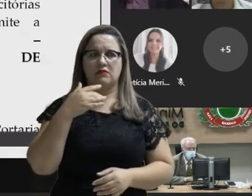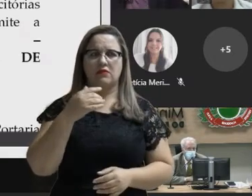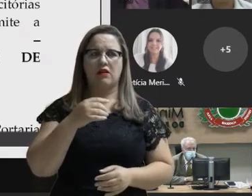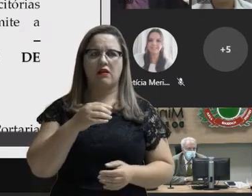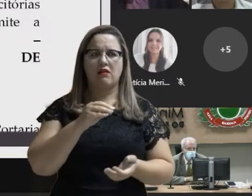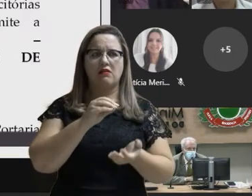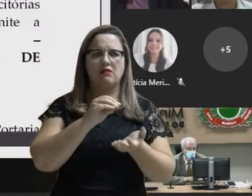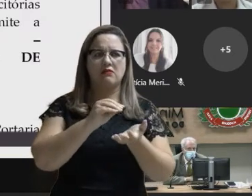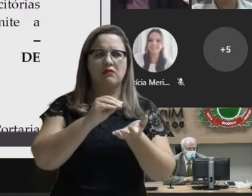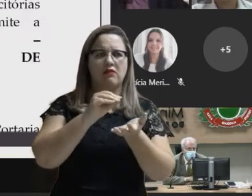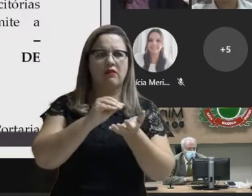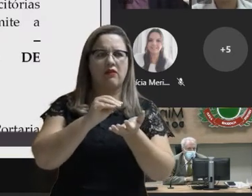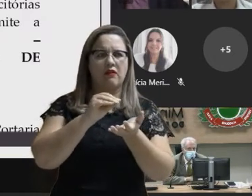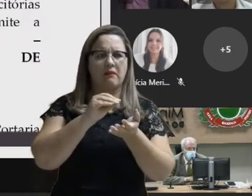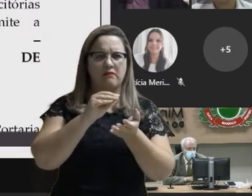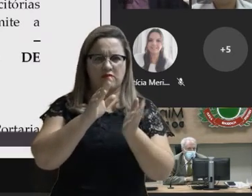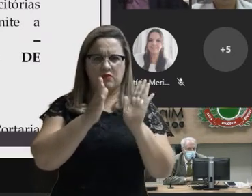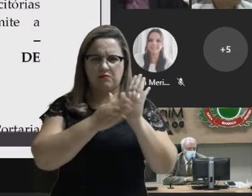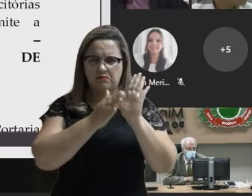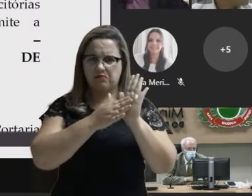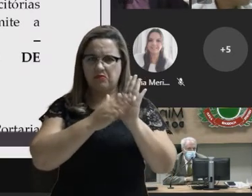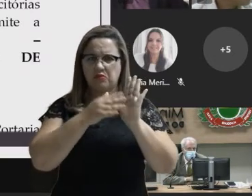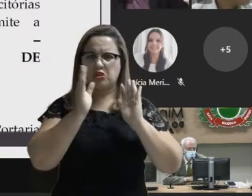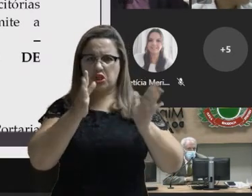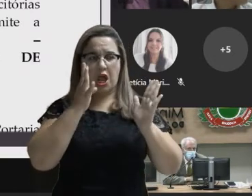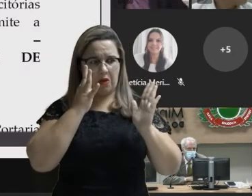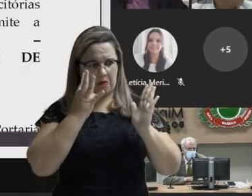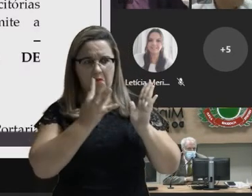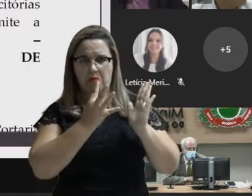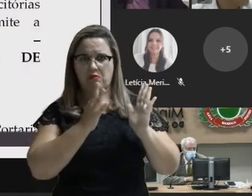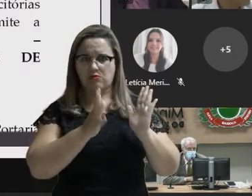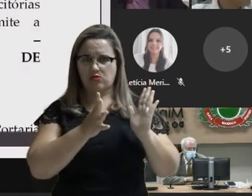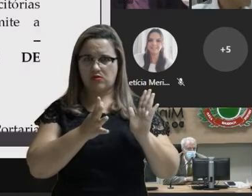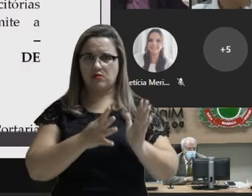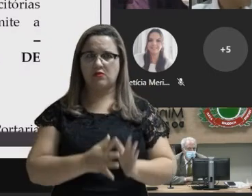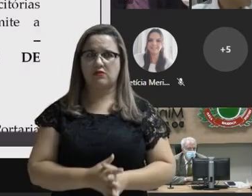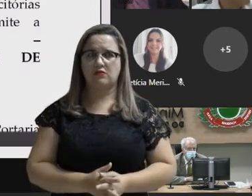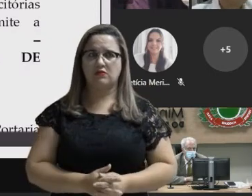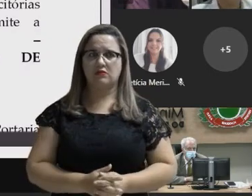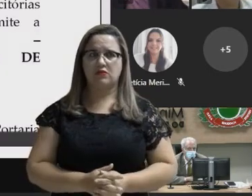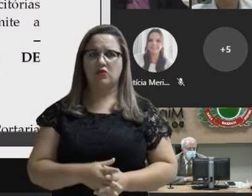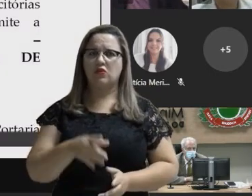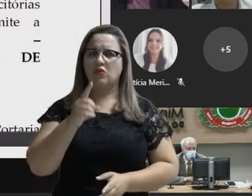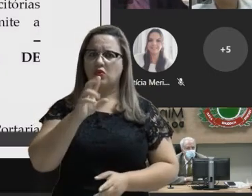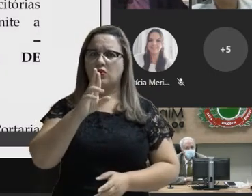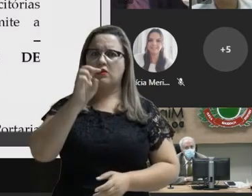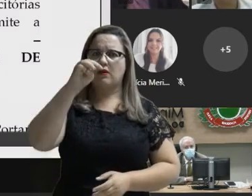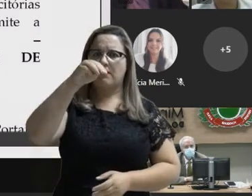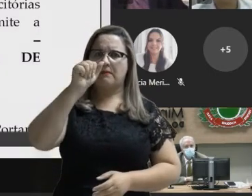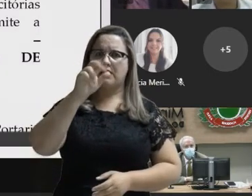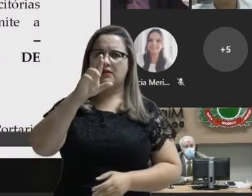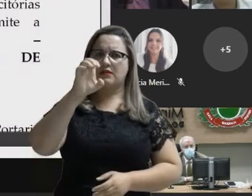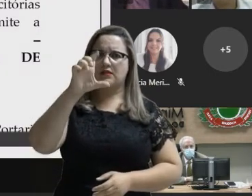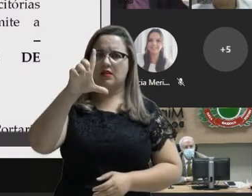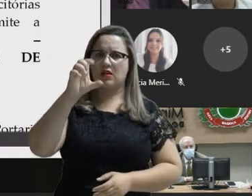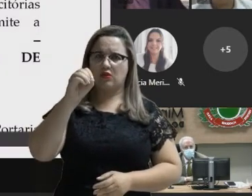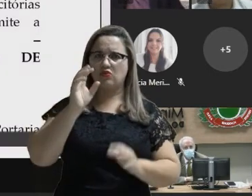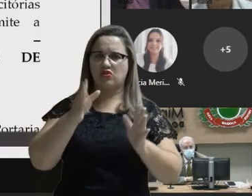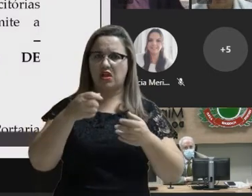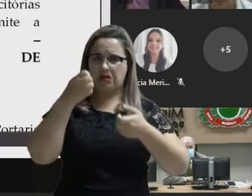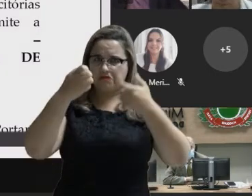pauta complementar já foi atendida? Não. Doutor Marcelo já falou, e a outra também, doutora Ana, já saiu? Já, sim,